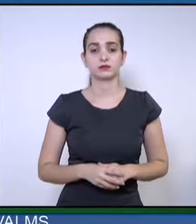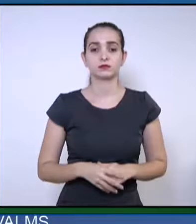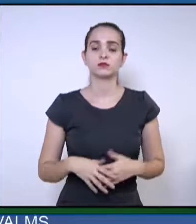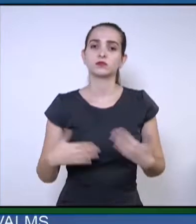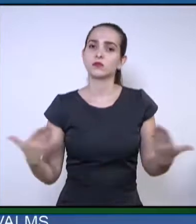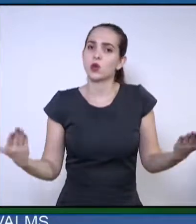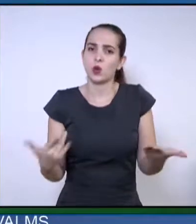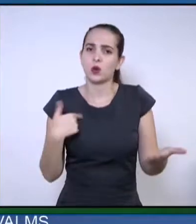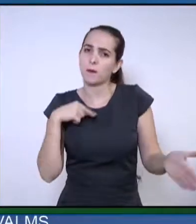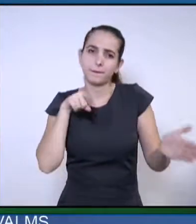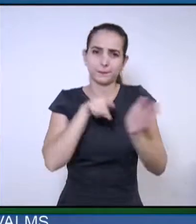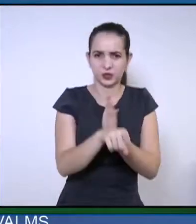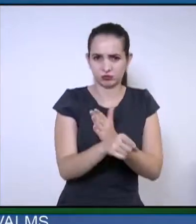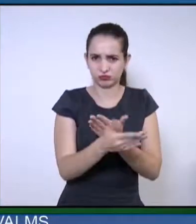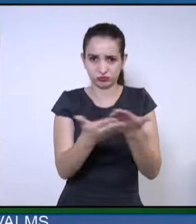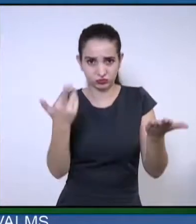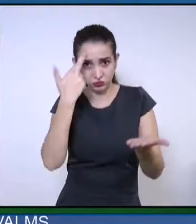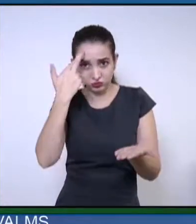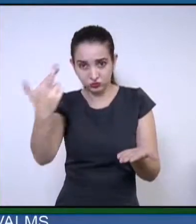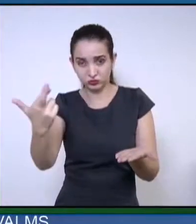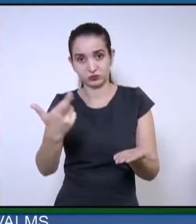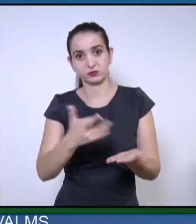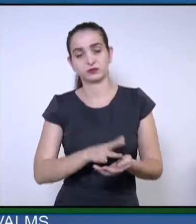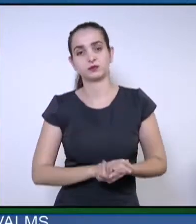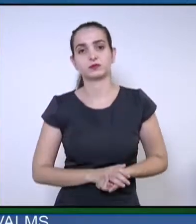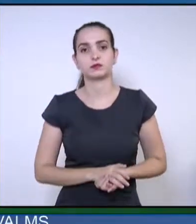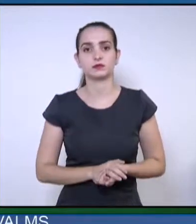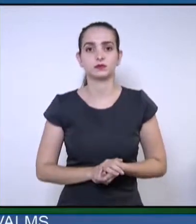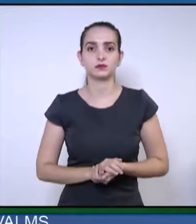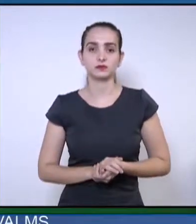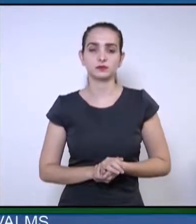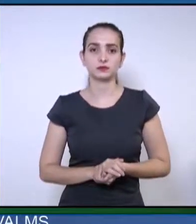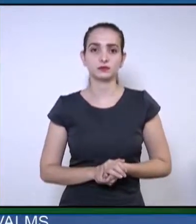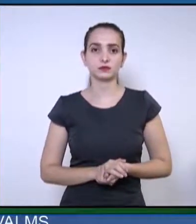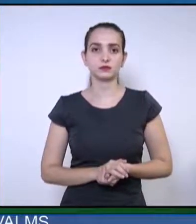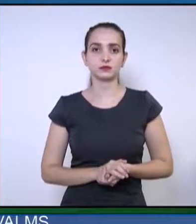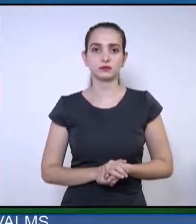Aí eu pergunto para vossas excelências,